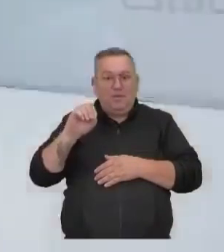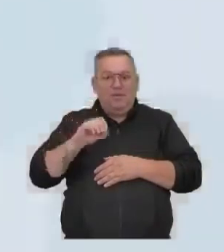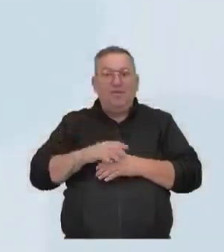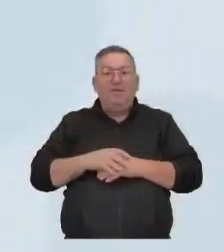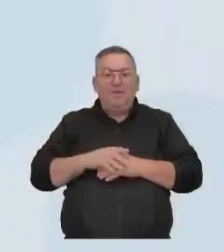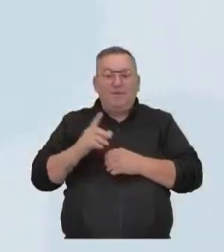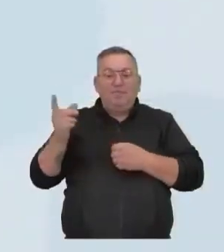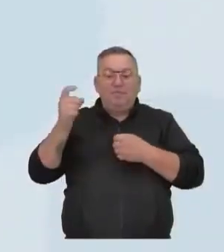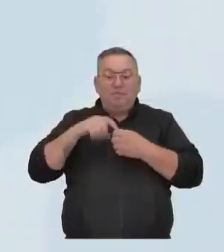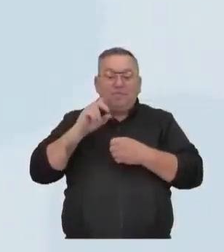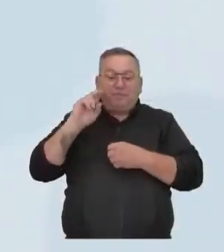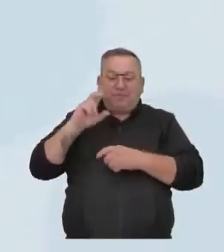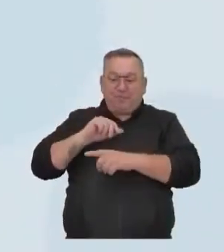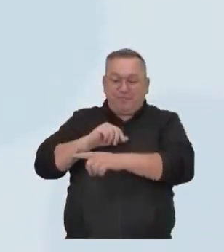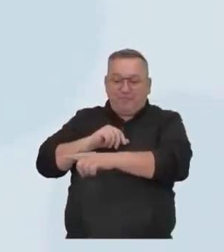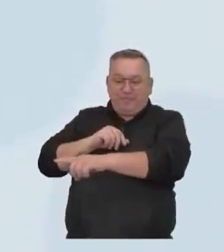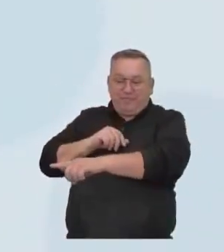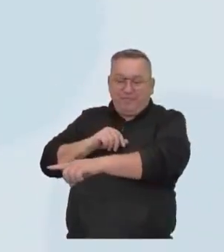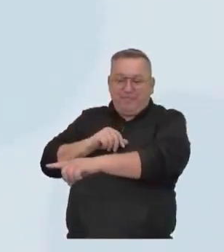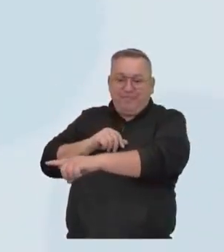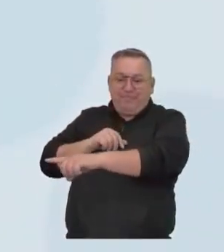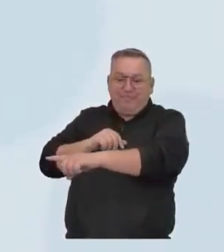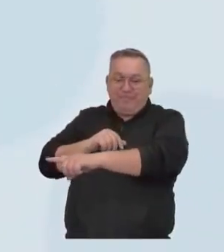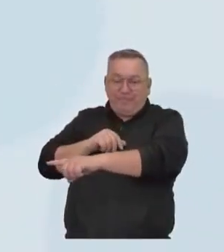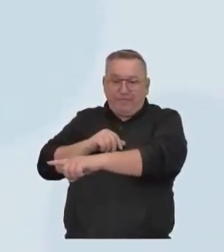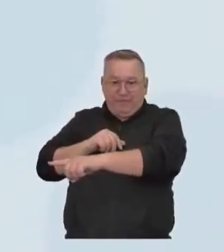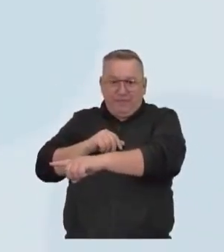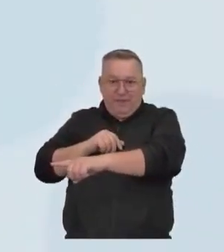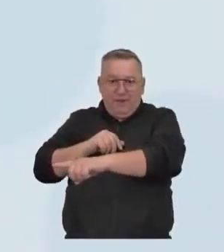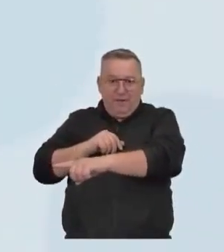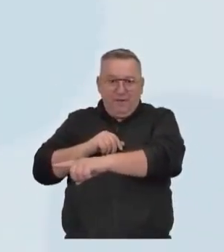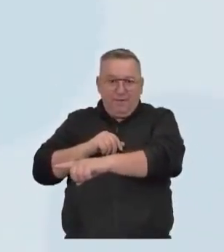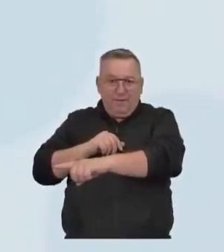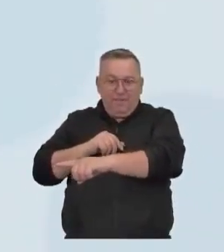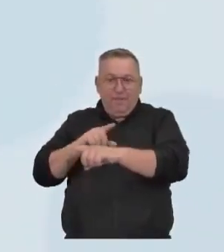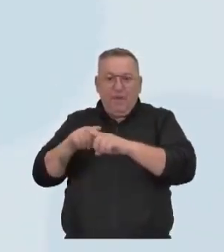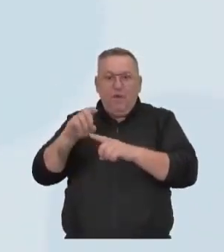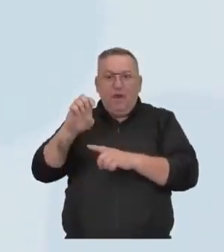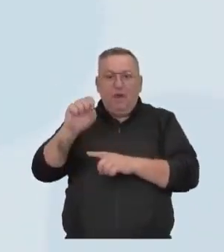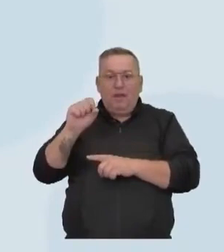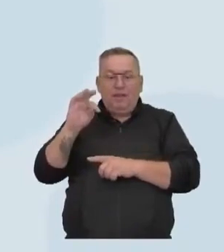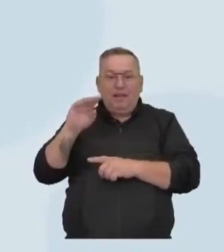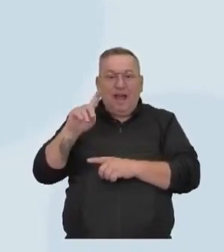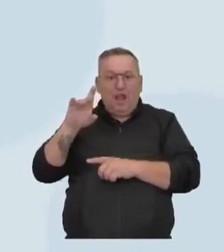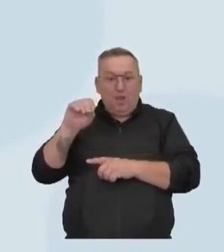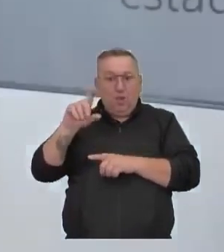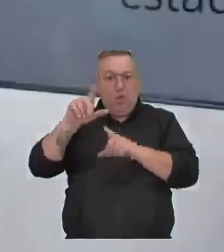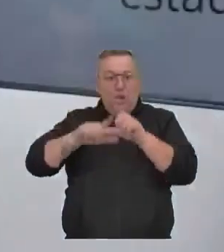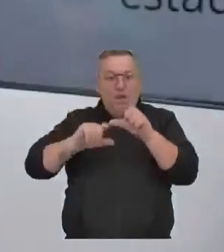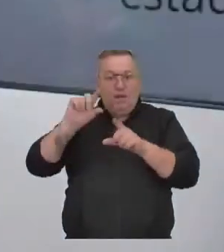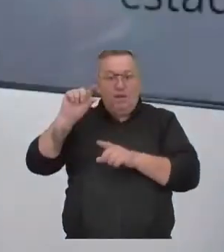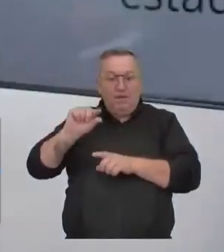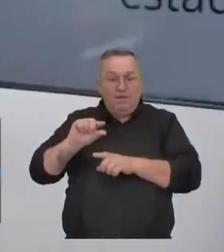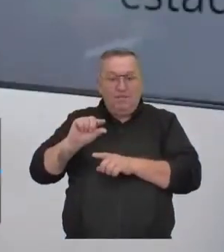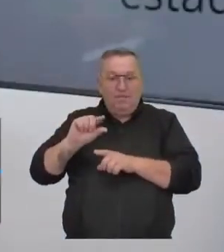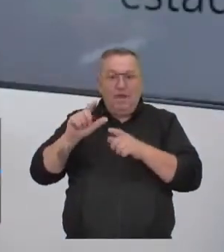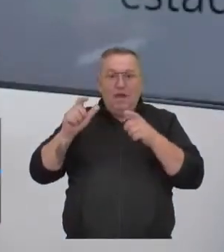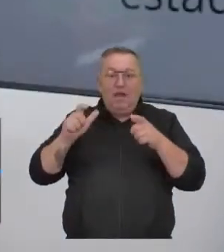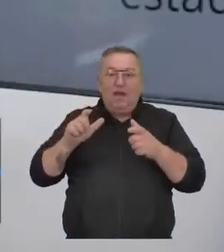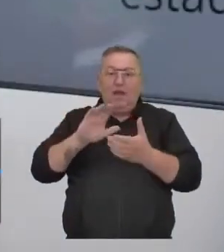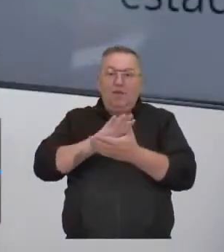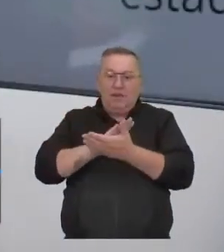tela para vocês dar uma olhadinha em estado com letra maiúscula. Então, assim, o estado com letra maiúscula, ele é uma